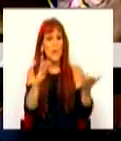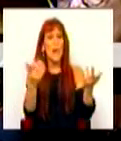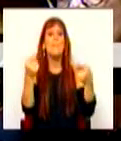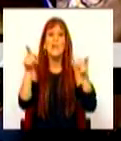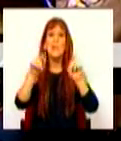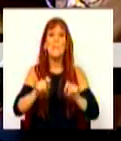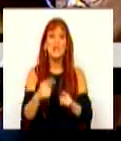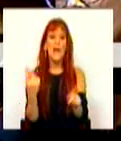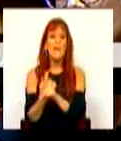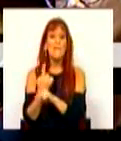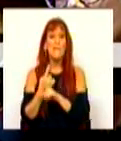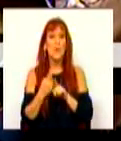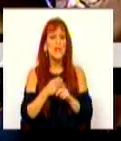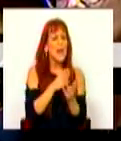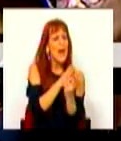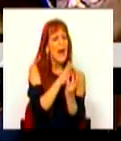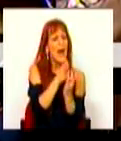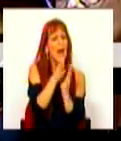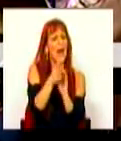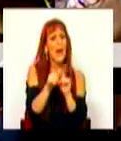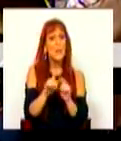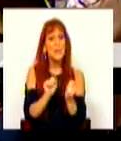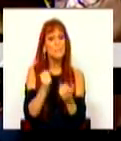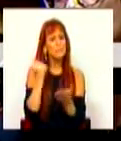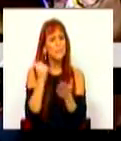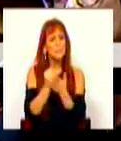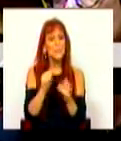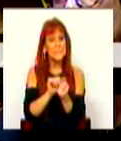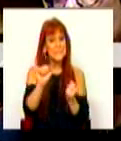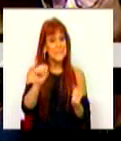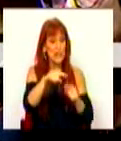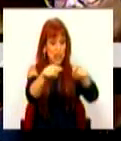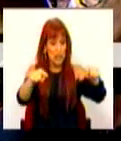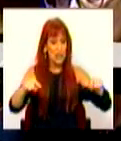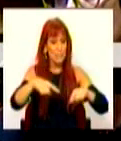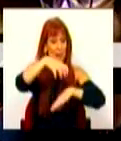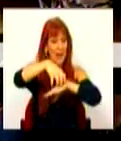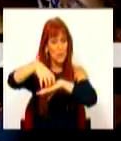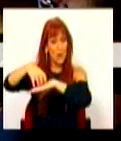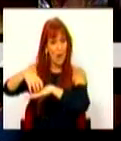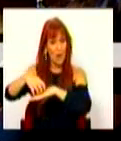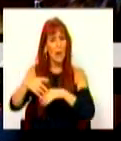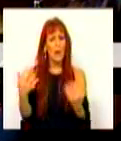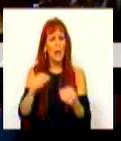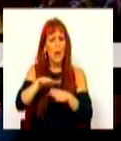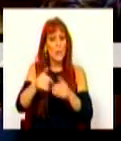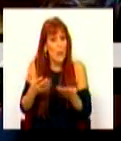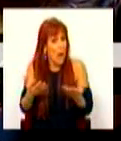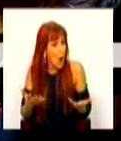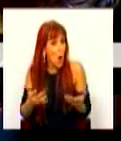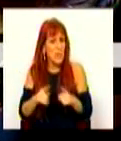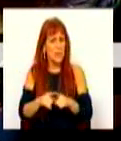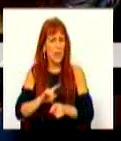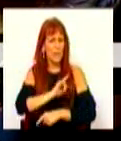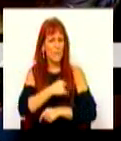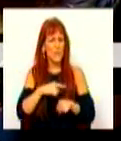mas também às várias dimensões de credenciação desses espaços. Aliás, no contexto atual de